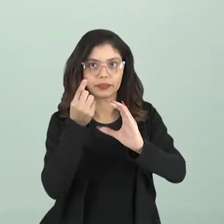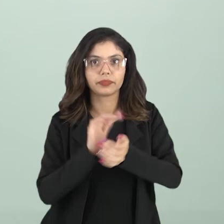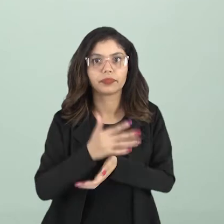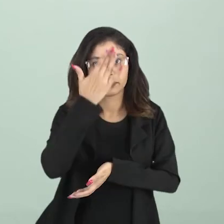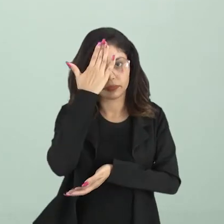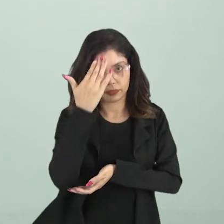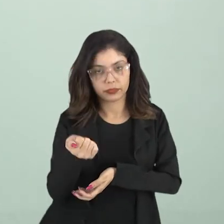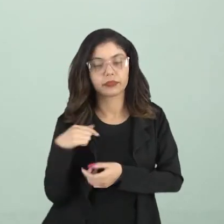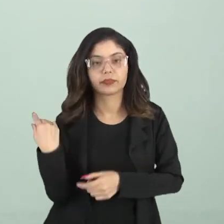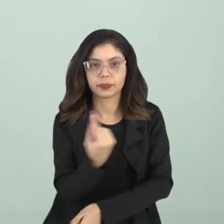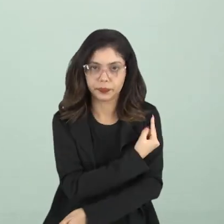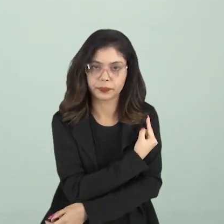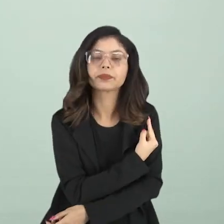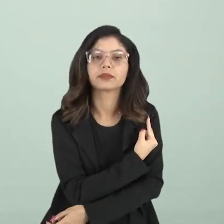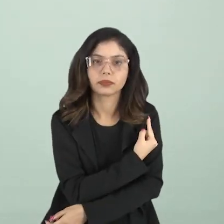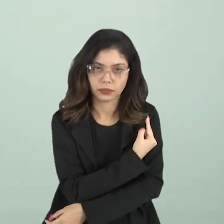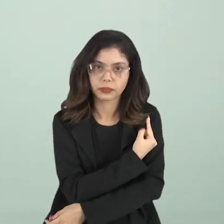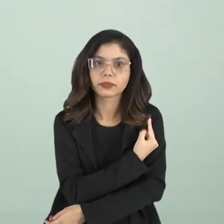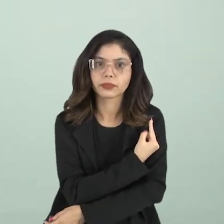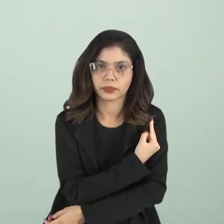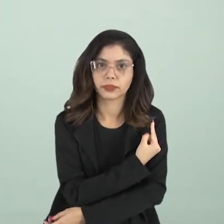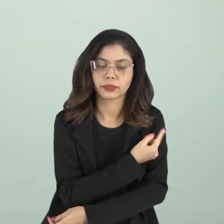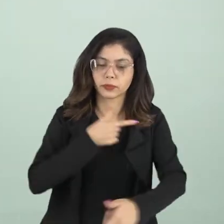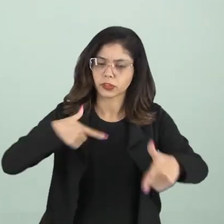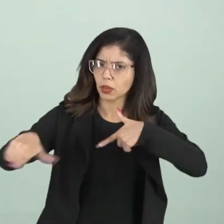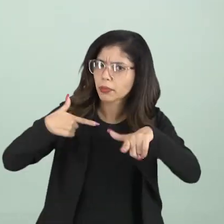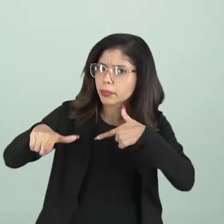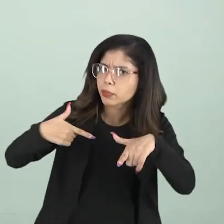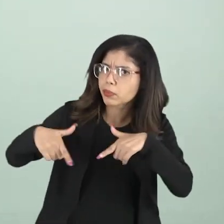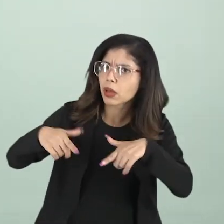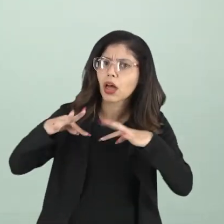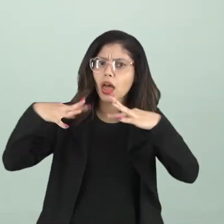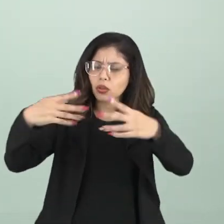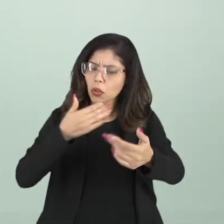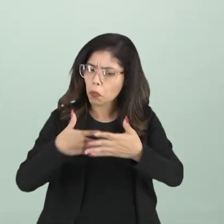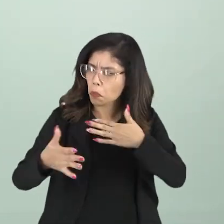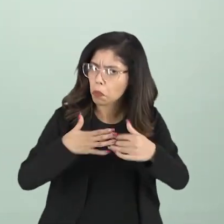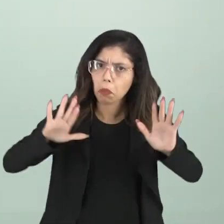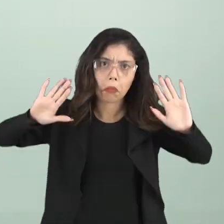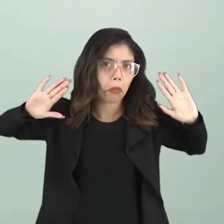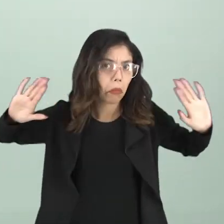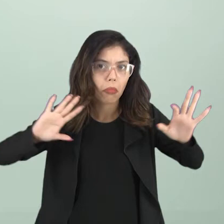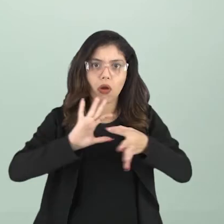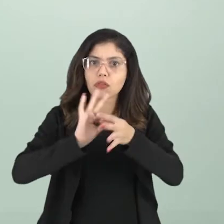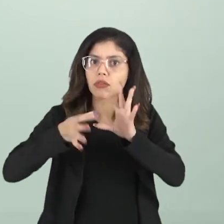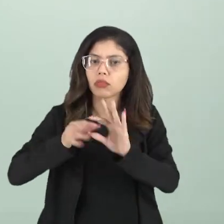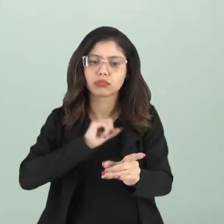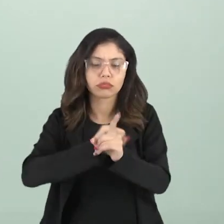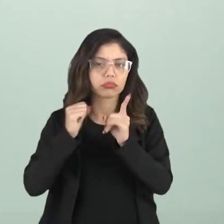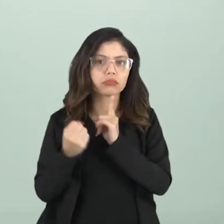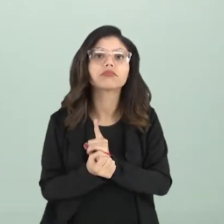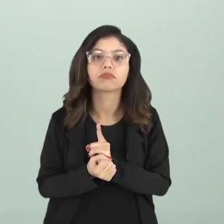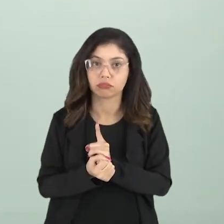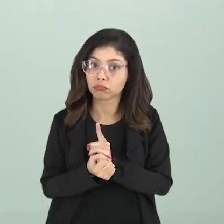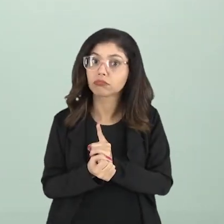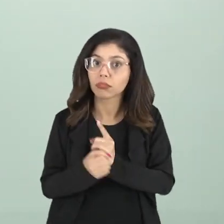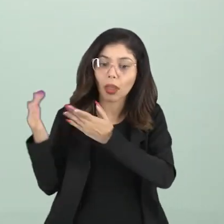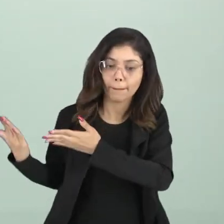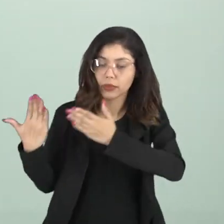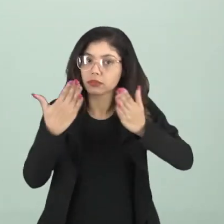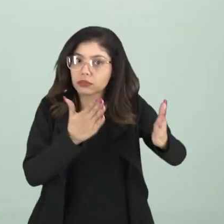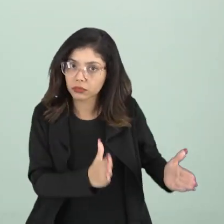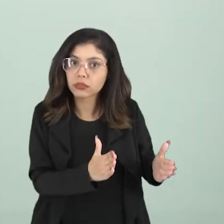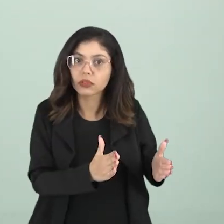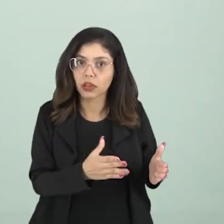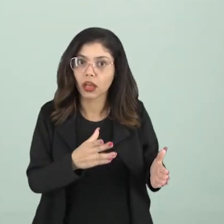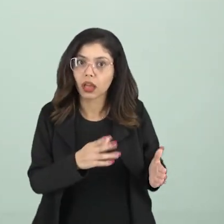Nós sabemos que o trabalho ele é o elemento fundante de todo e qualquer contexto social. A partir do